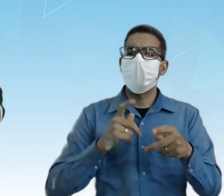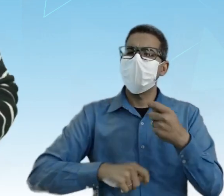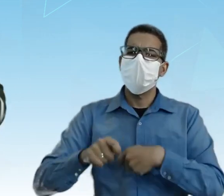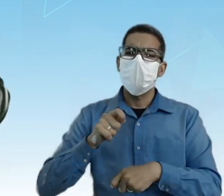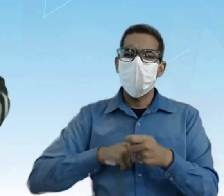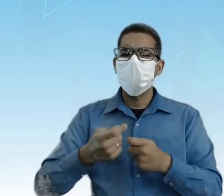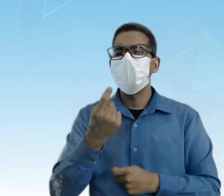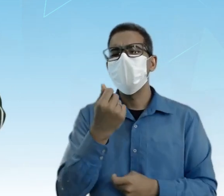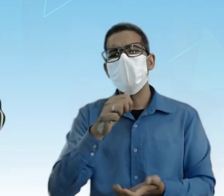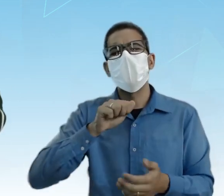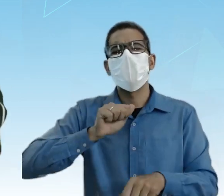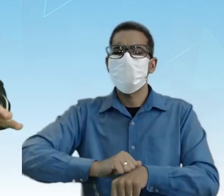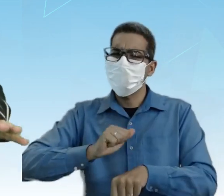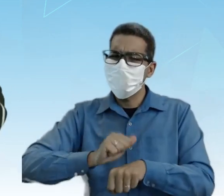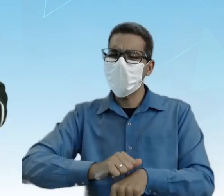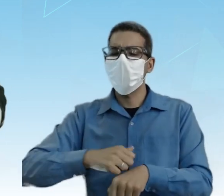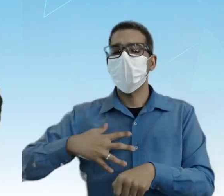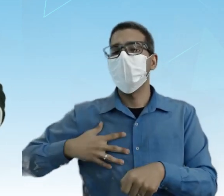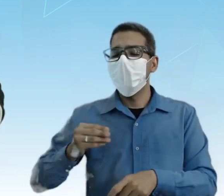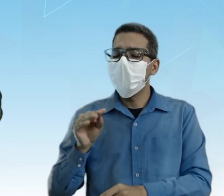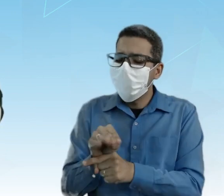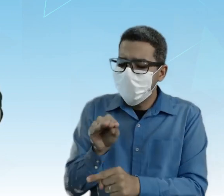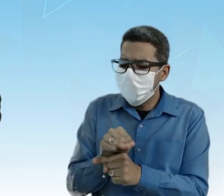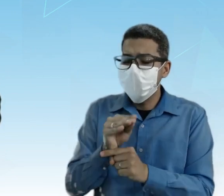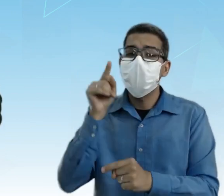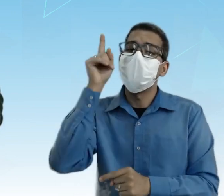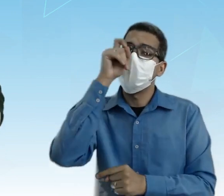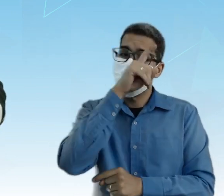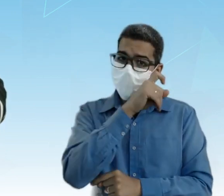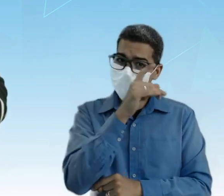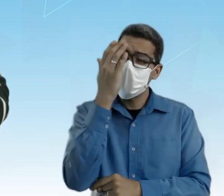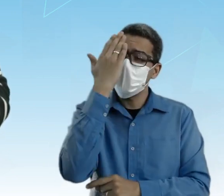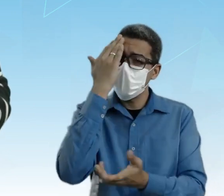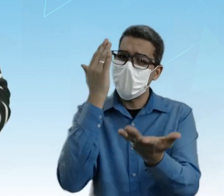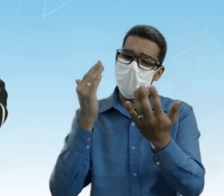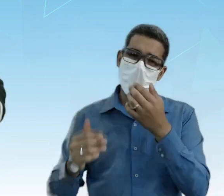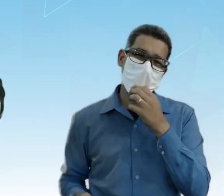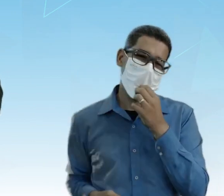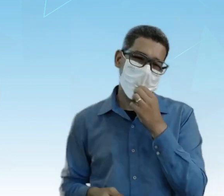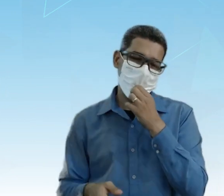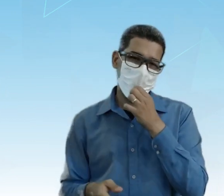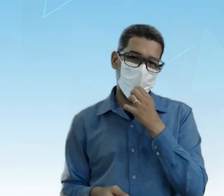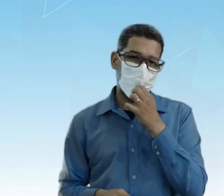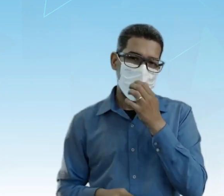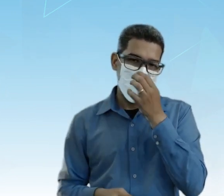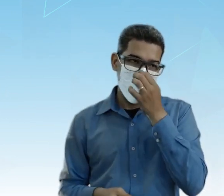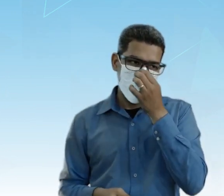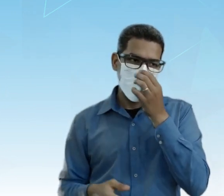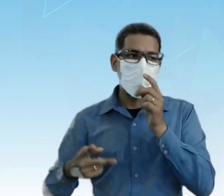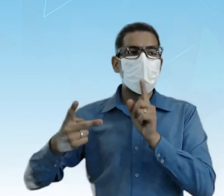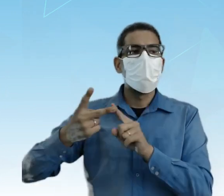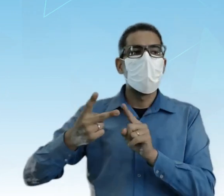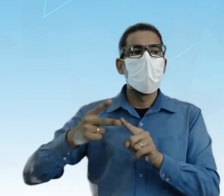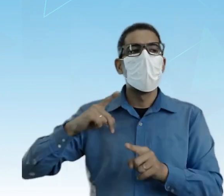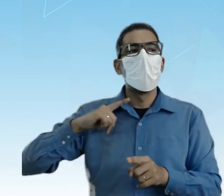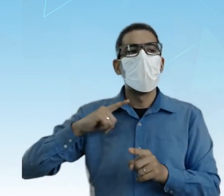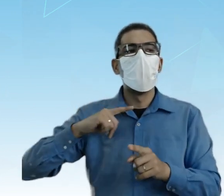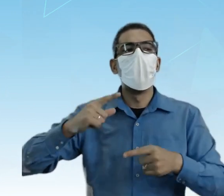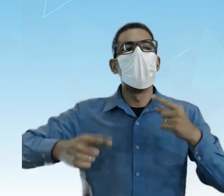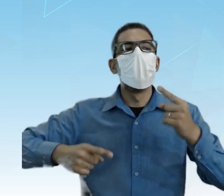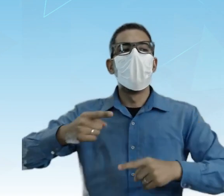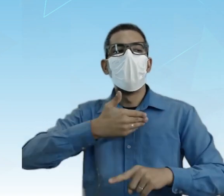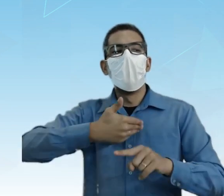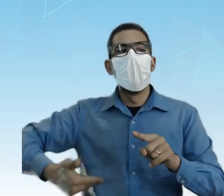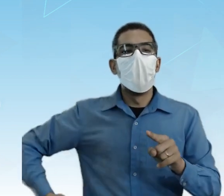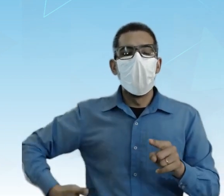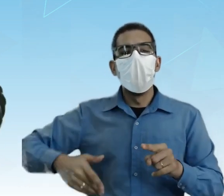para outro hoje em dia. Fiquem sabendo disso, né? E também adotou políticas públicas visando o quê?